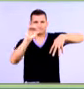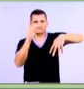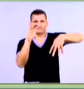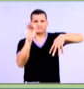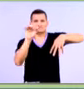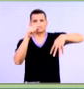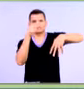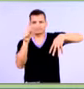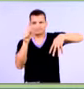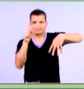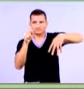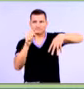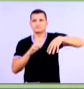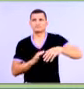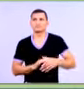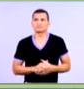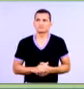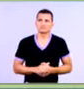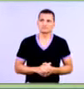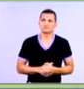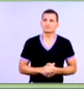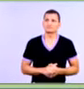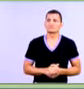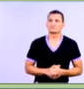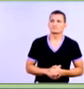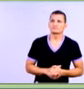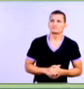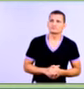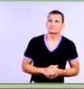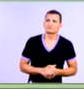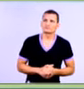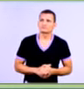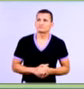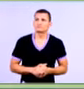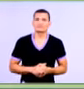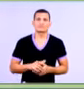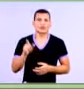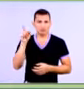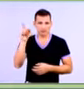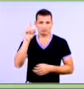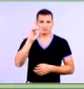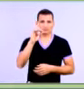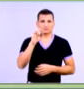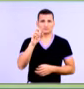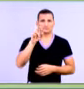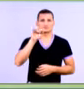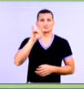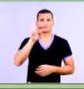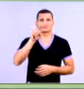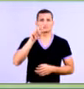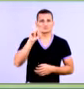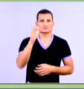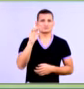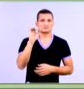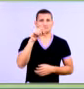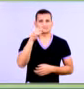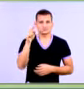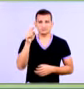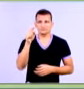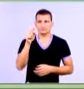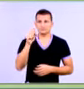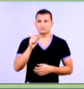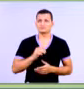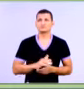quê? Esse é um nó-folha, esse é um nó-folha. Esse é o quê? Um nó de derivação, derivação, derivação,